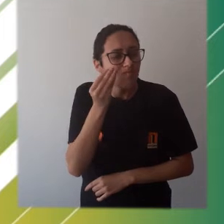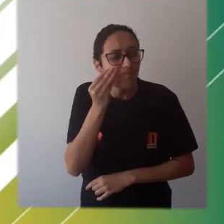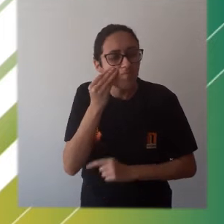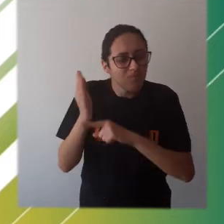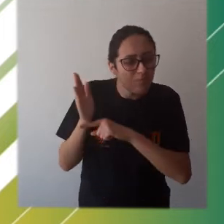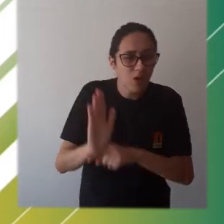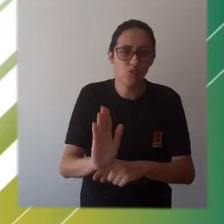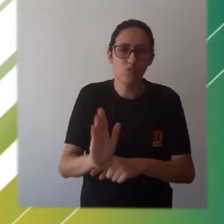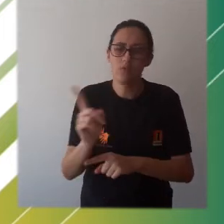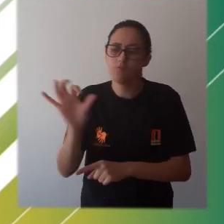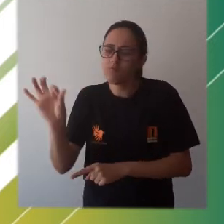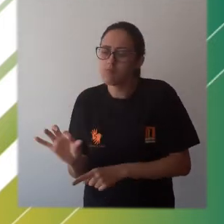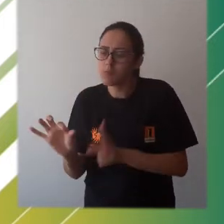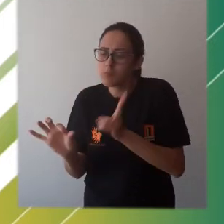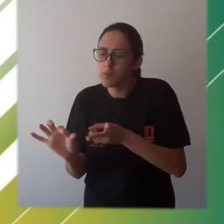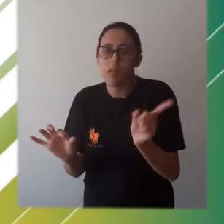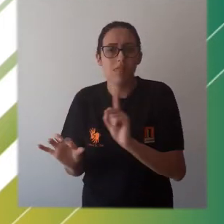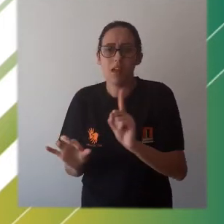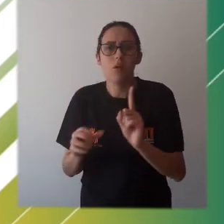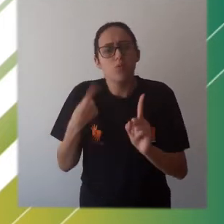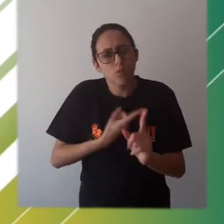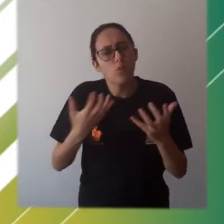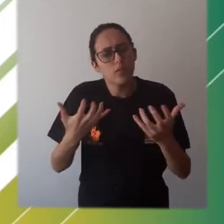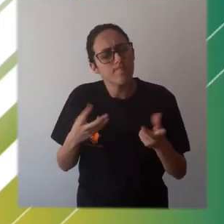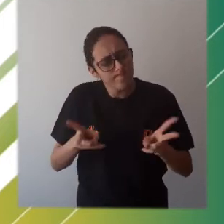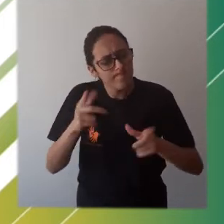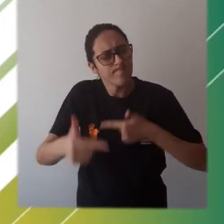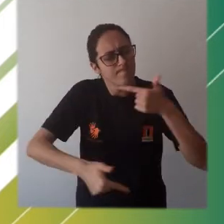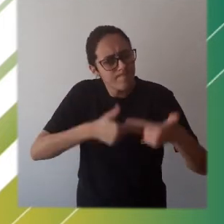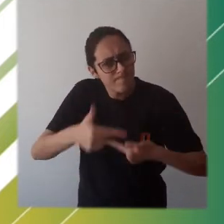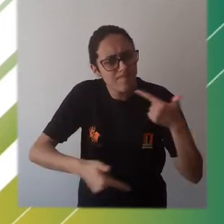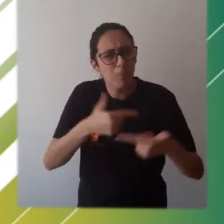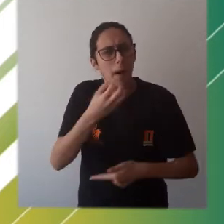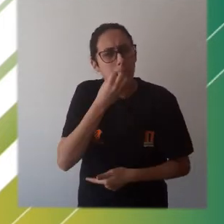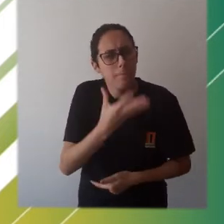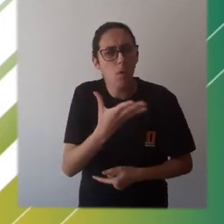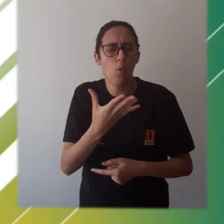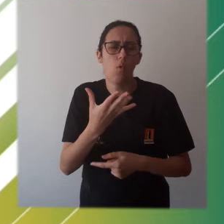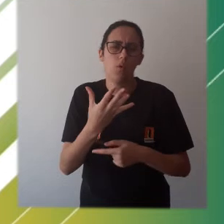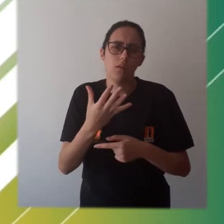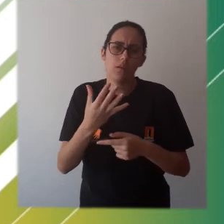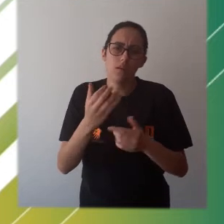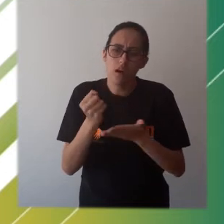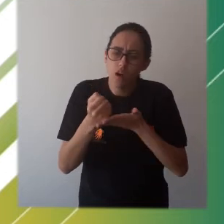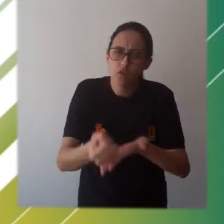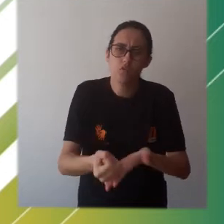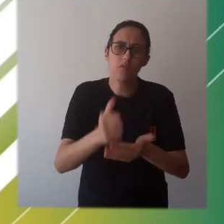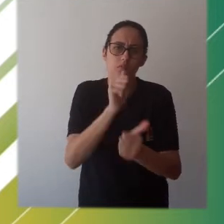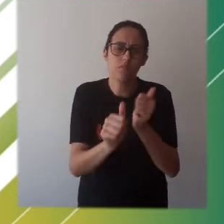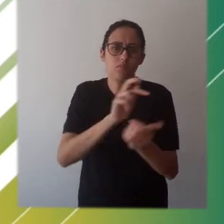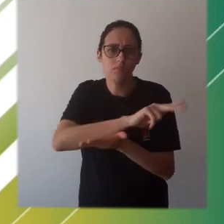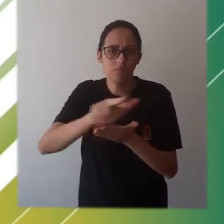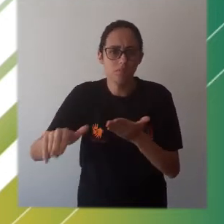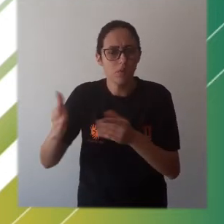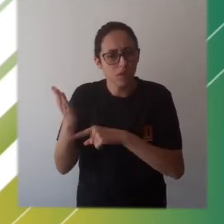mesma, não o mesmo percentual, mas a mesma forma de atuação que nós temos para os esportes olímpicos,